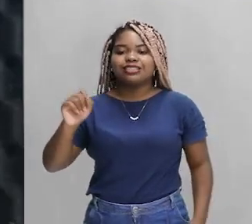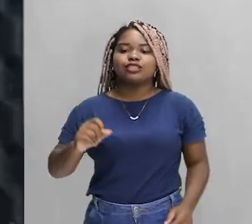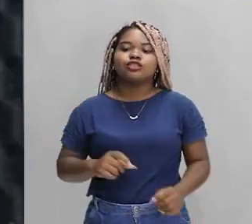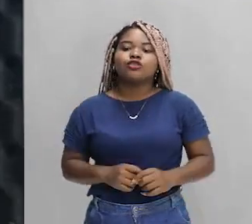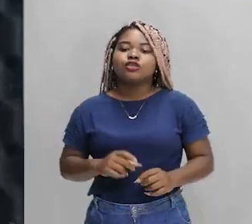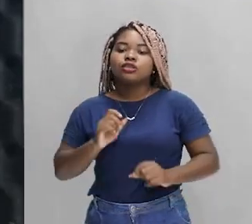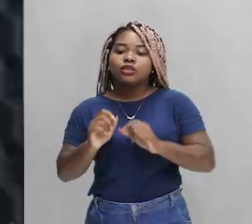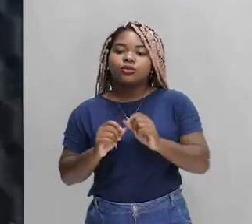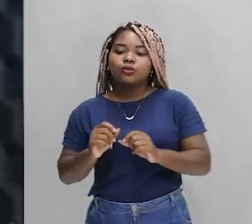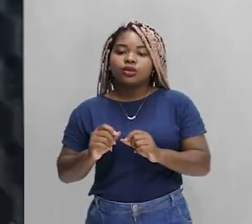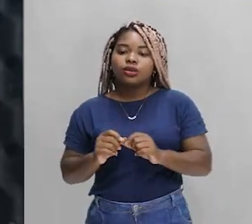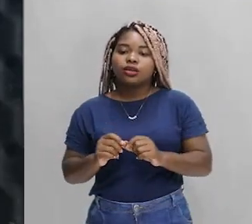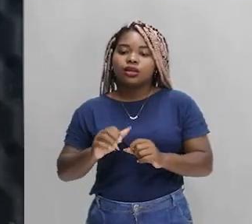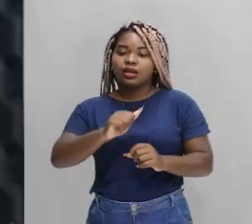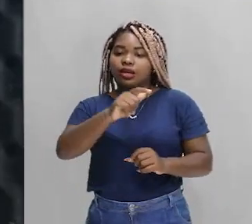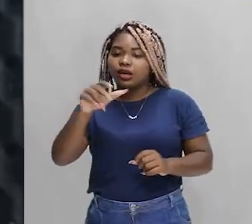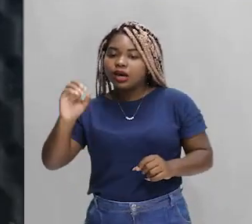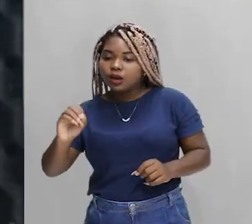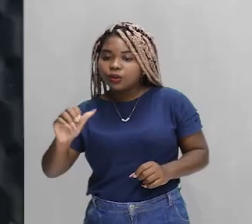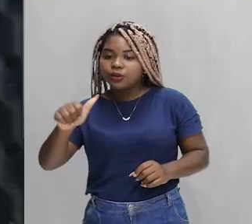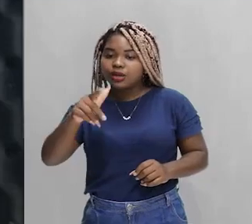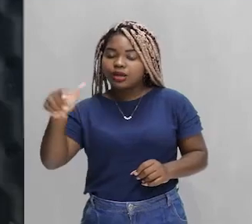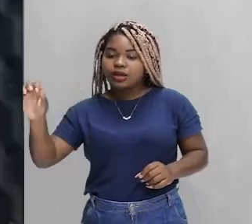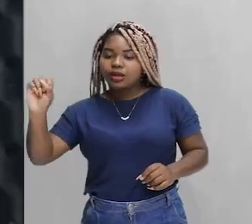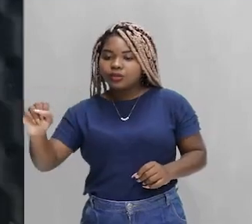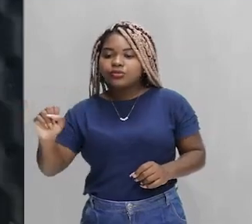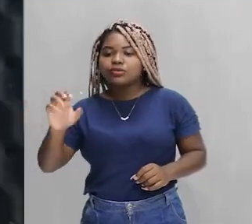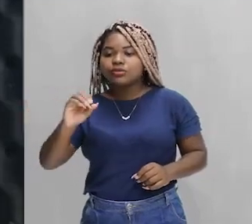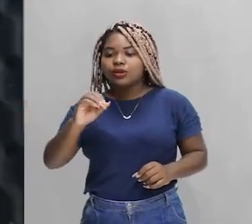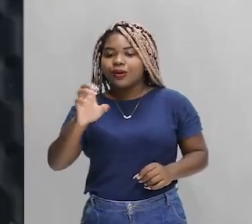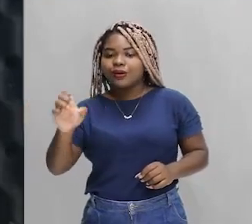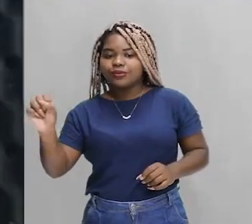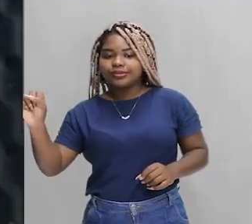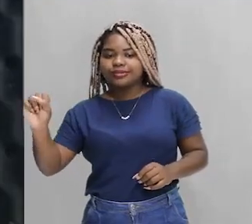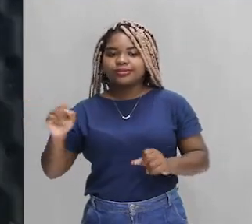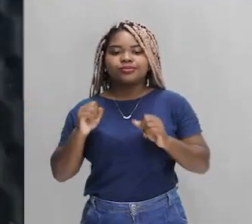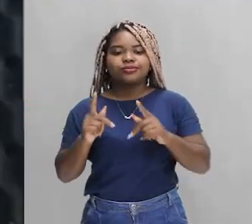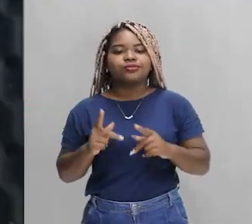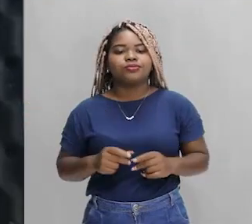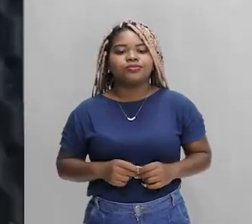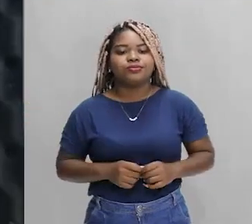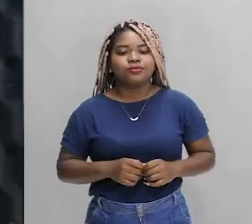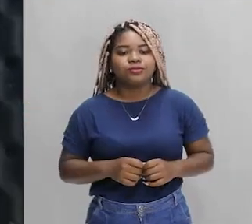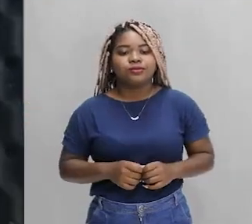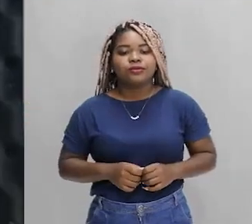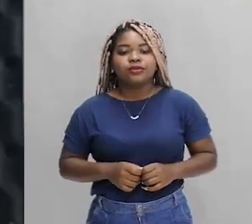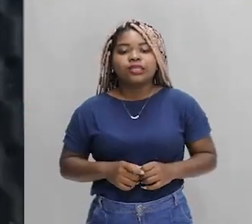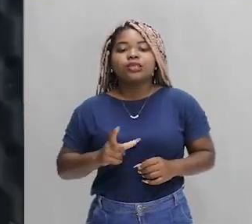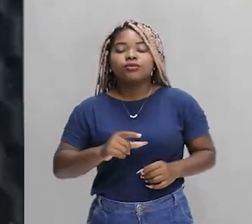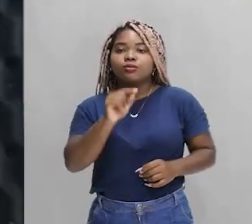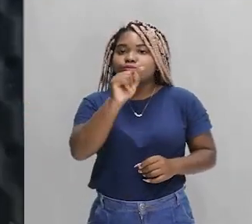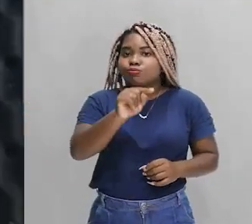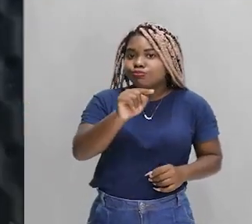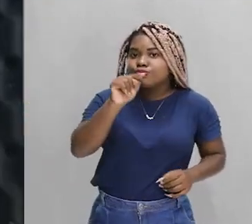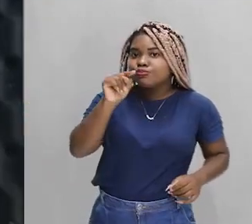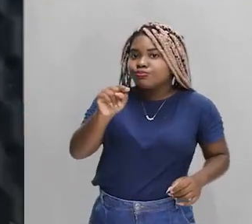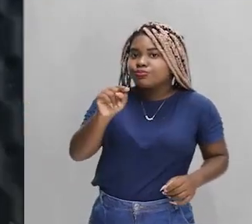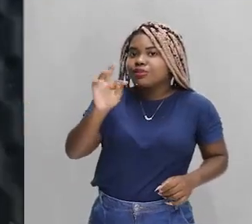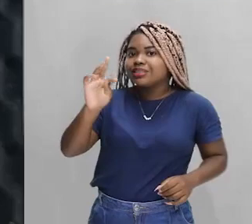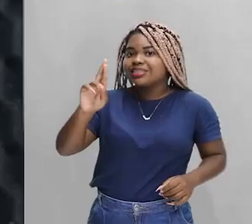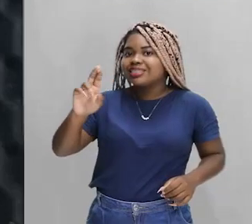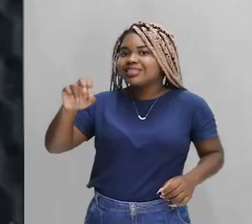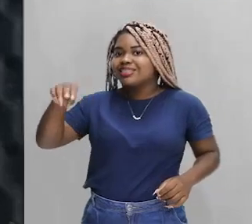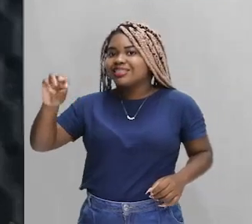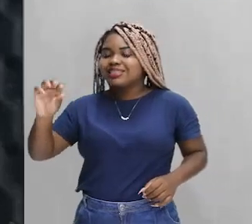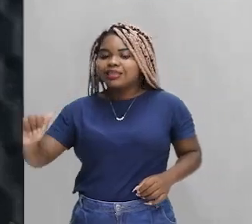ãos, ões e a forma isolada ã. Atenção, o trema, que ainda é utilizado em idiomas